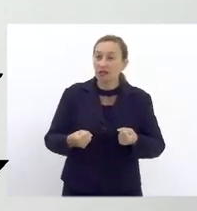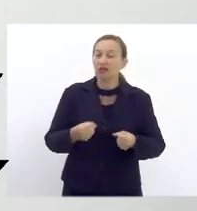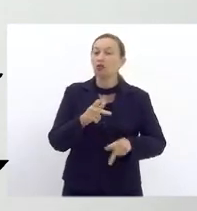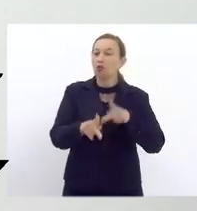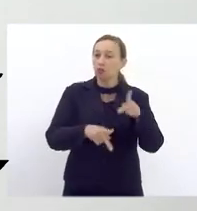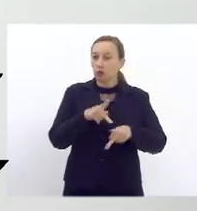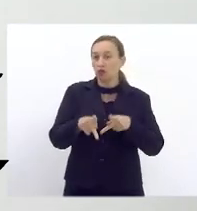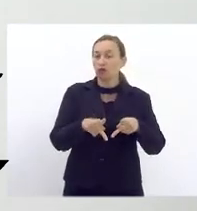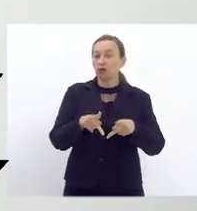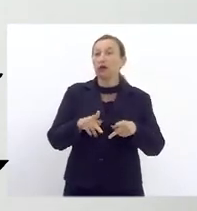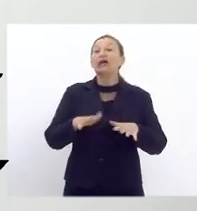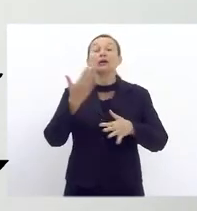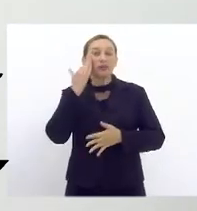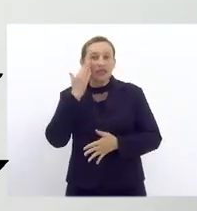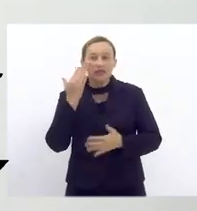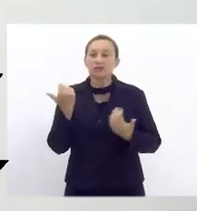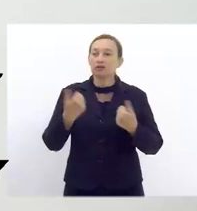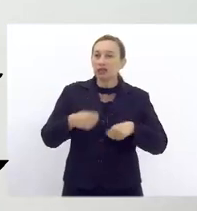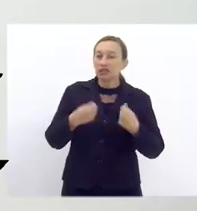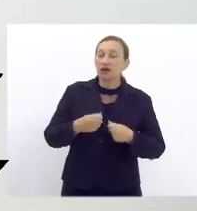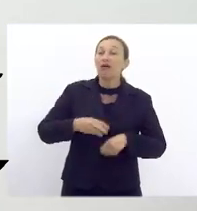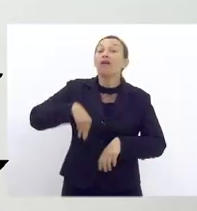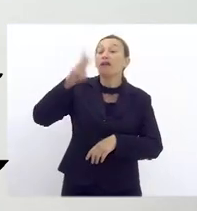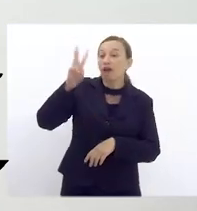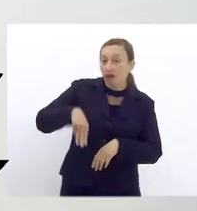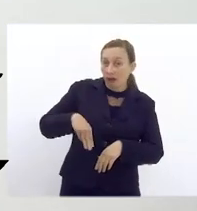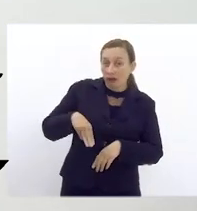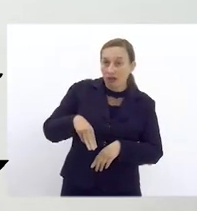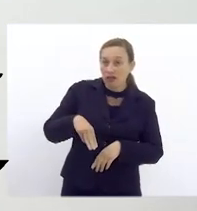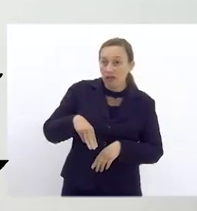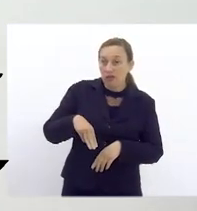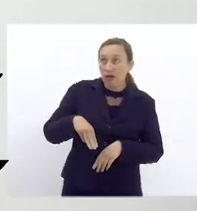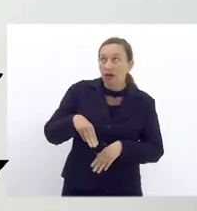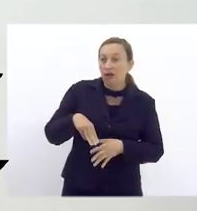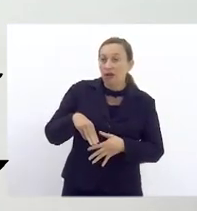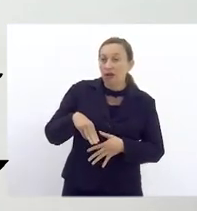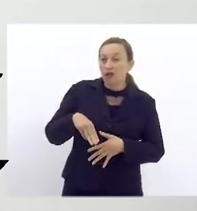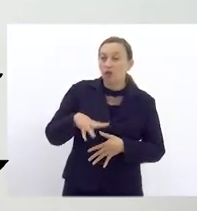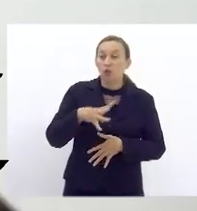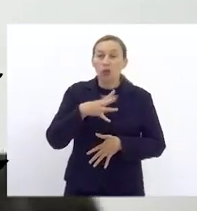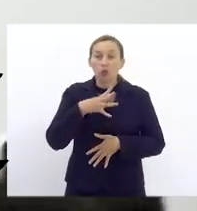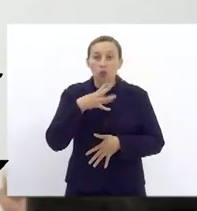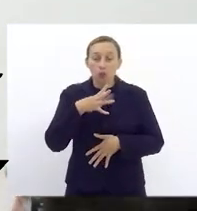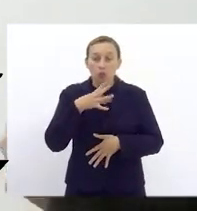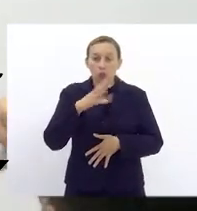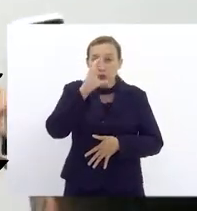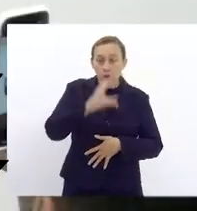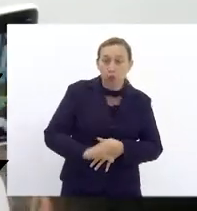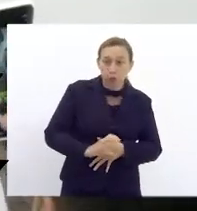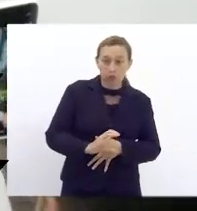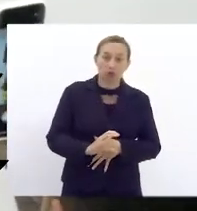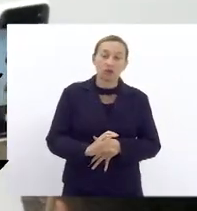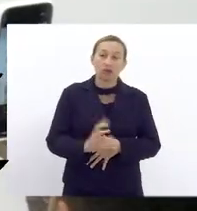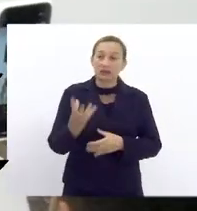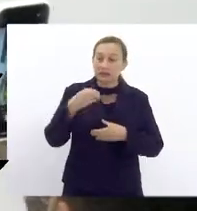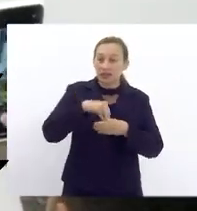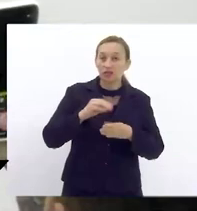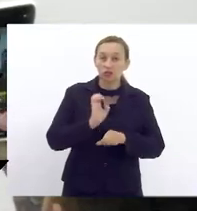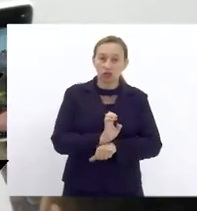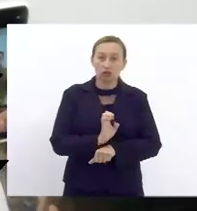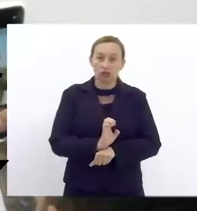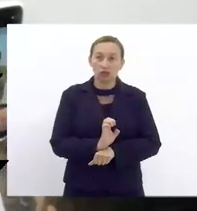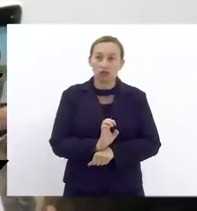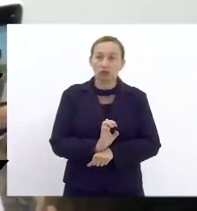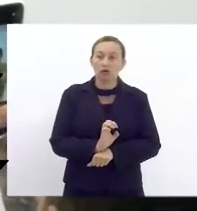e a gente precisa entender quem é garantir quem é é reconhecido como cidadão né dentro desse estado